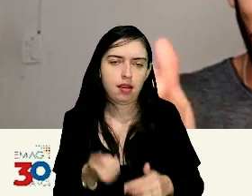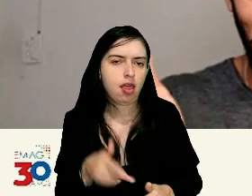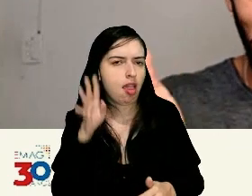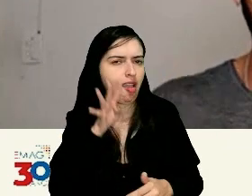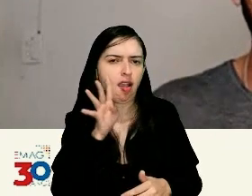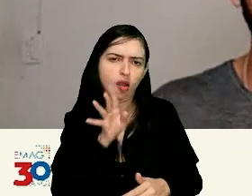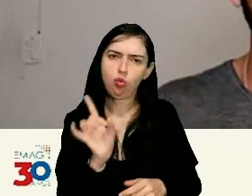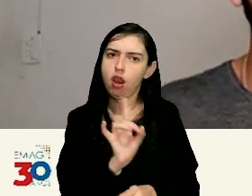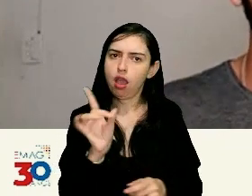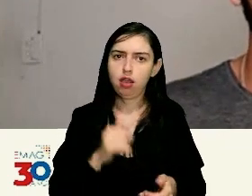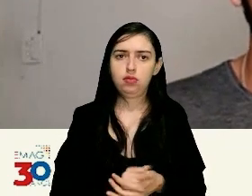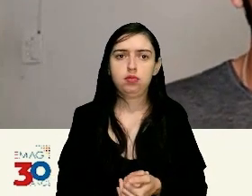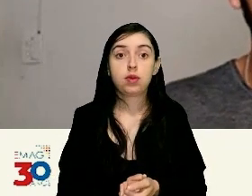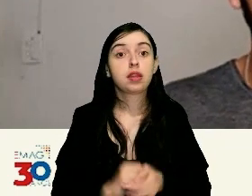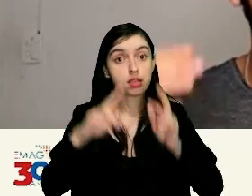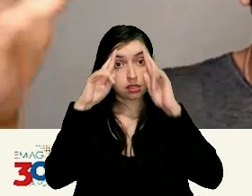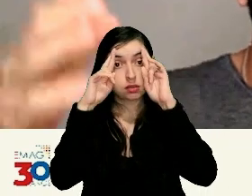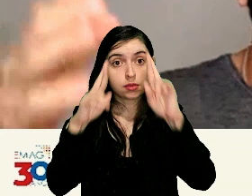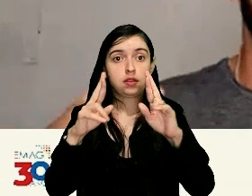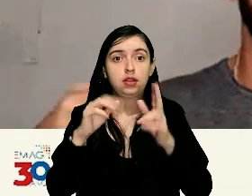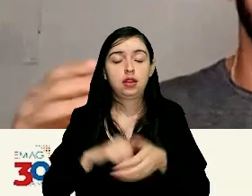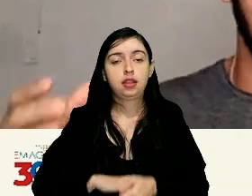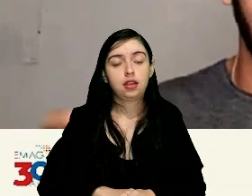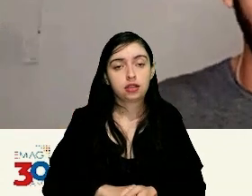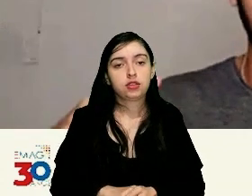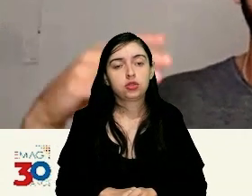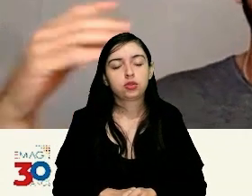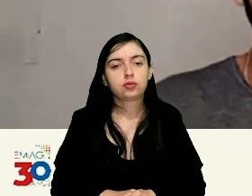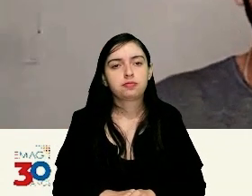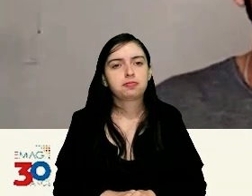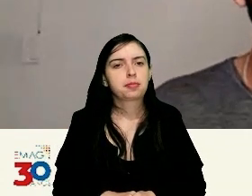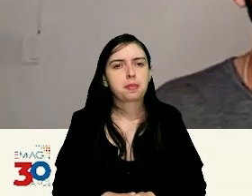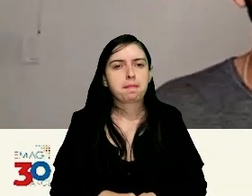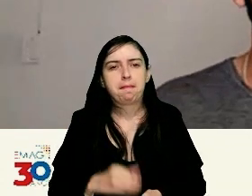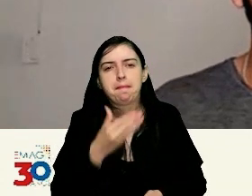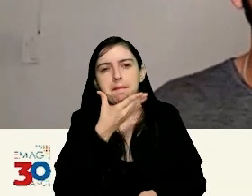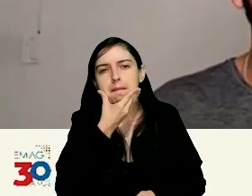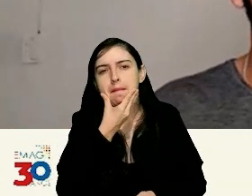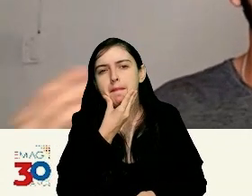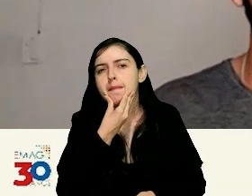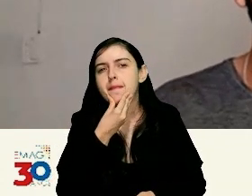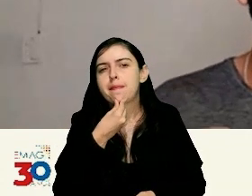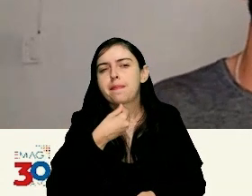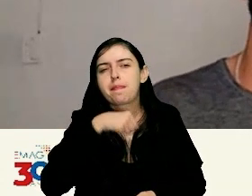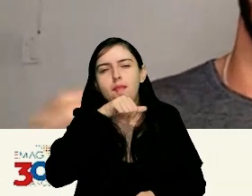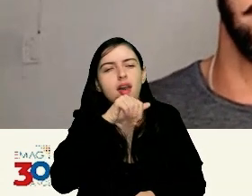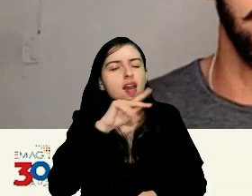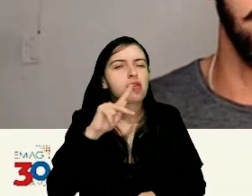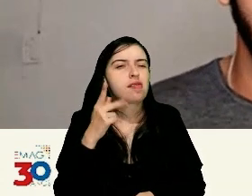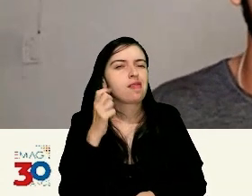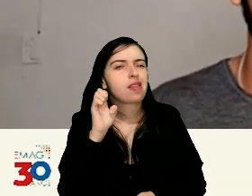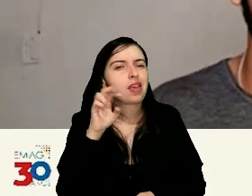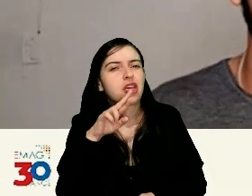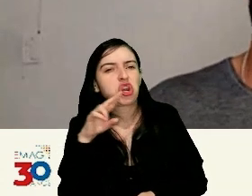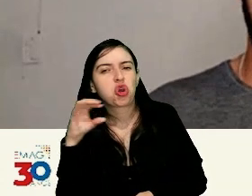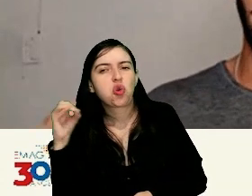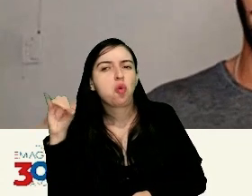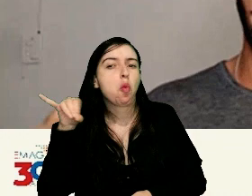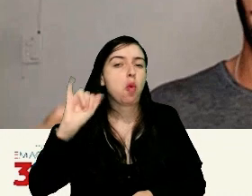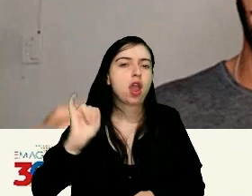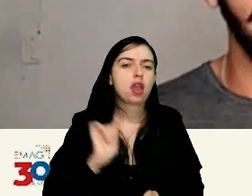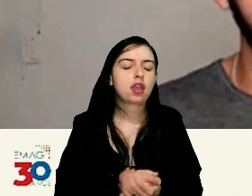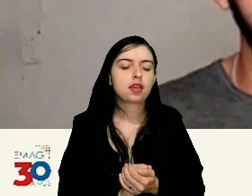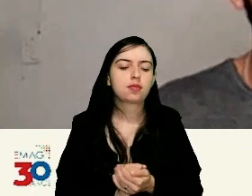Né, que o Leandro bem trouxe, né, do pai herói, do paizão, essas frases que a gente ouve, né, paternidade ativa,